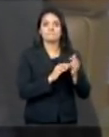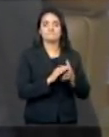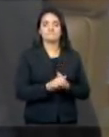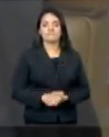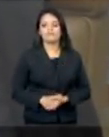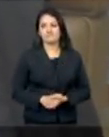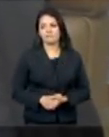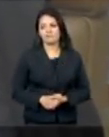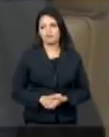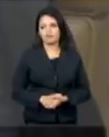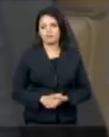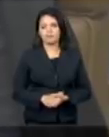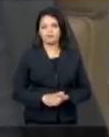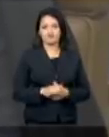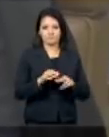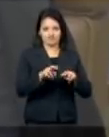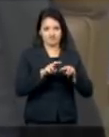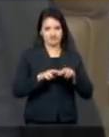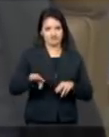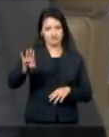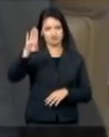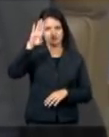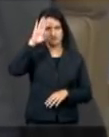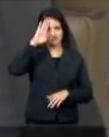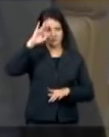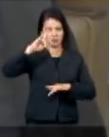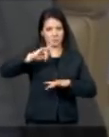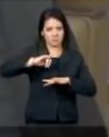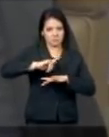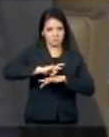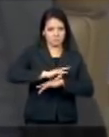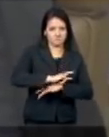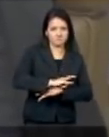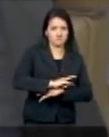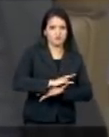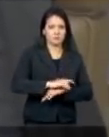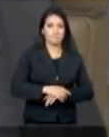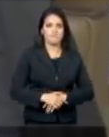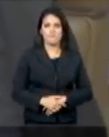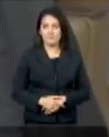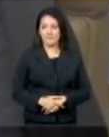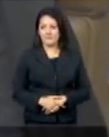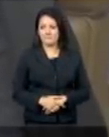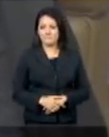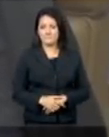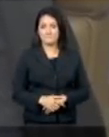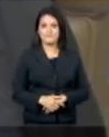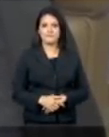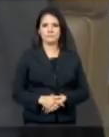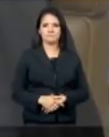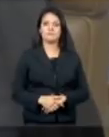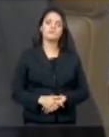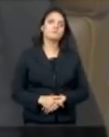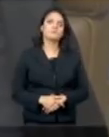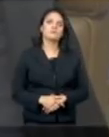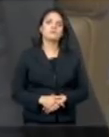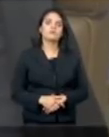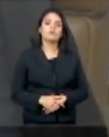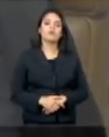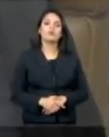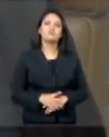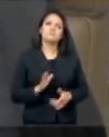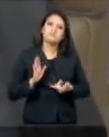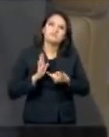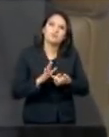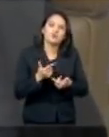força aérea brasileira não não não permitem que subsistam dúvidas sobre a